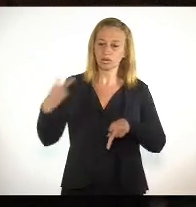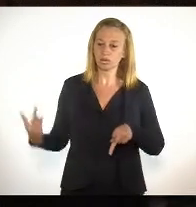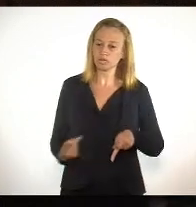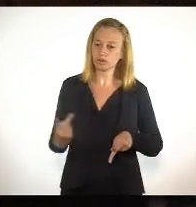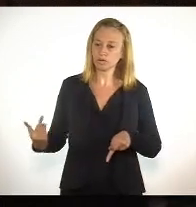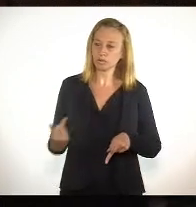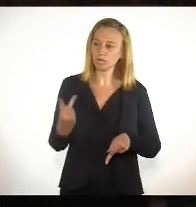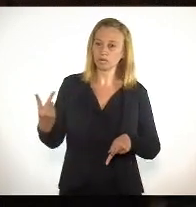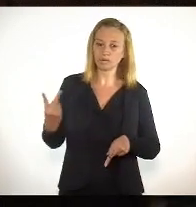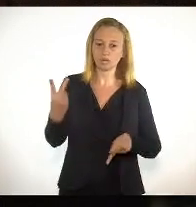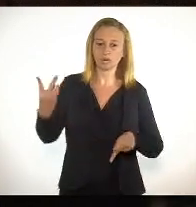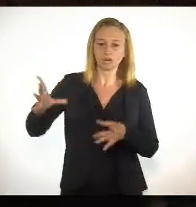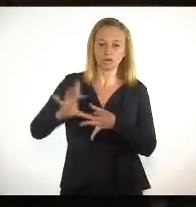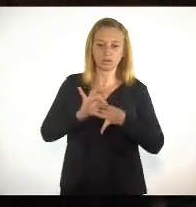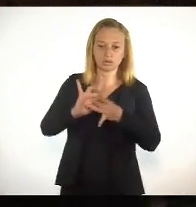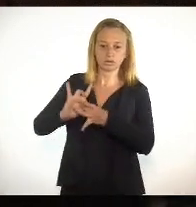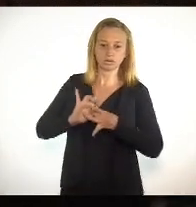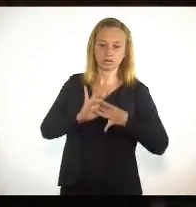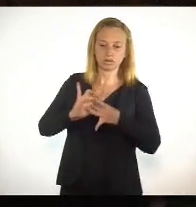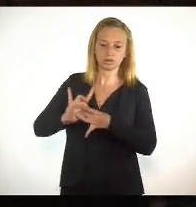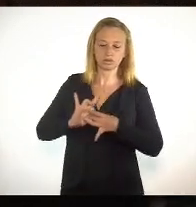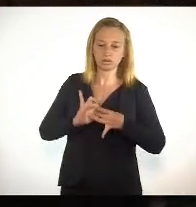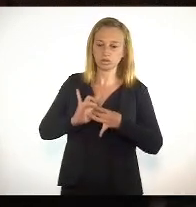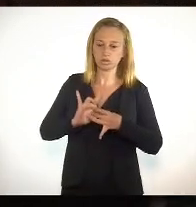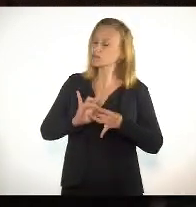varonil, isso não